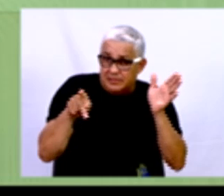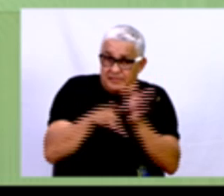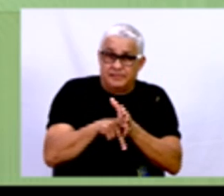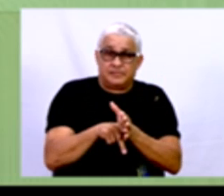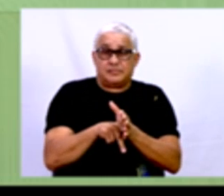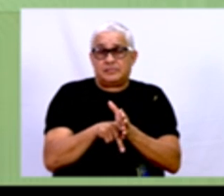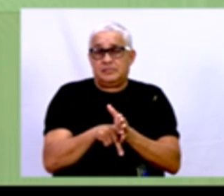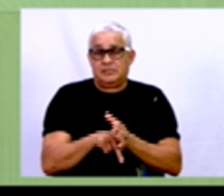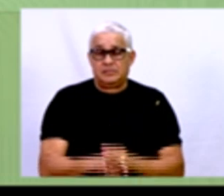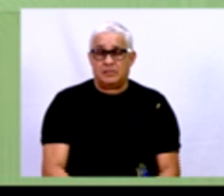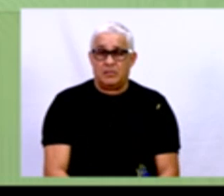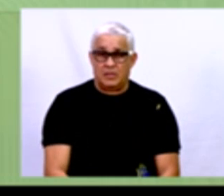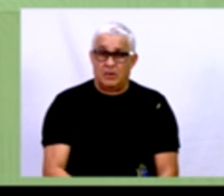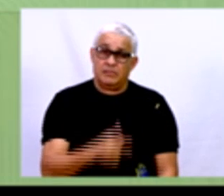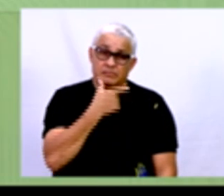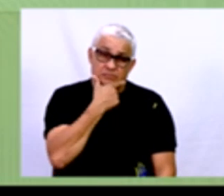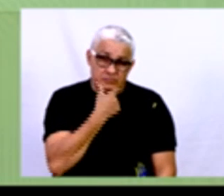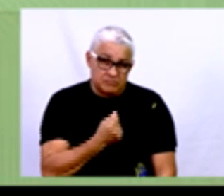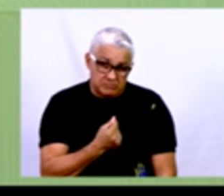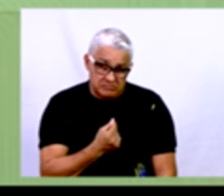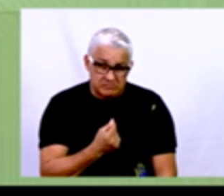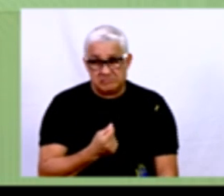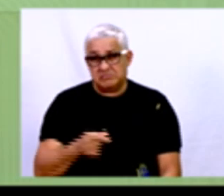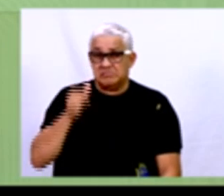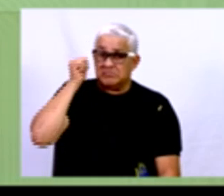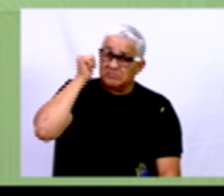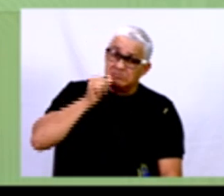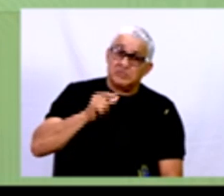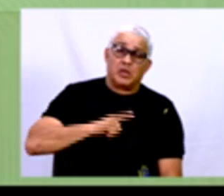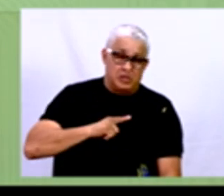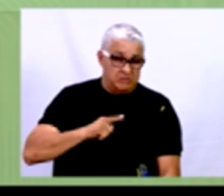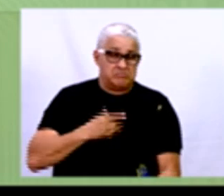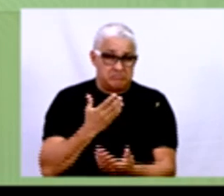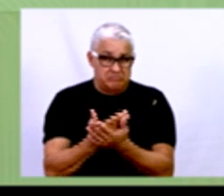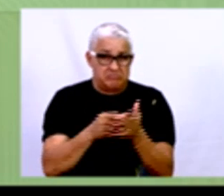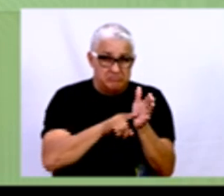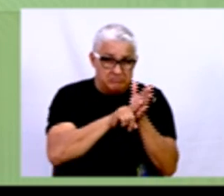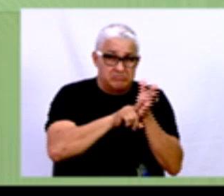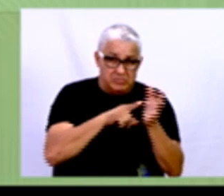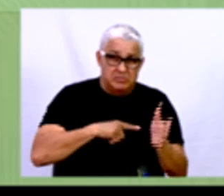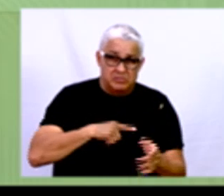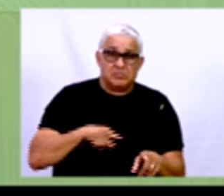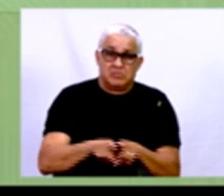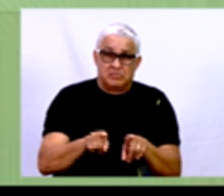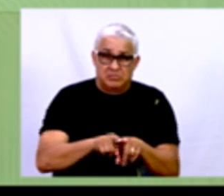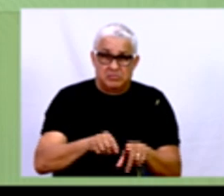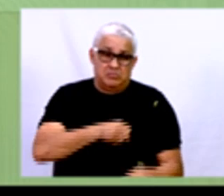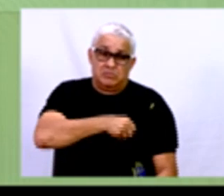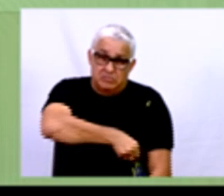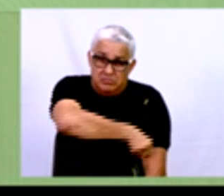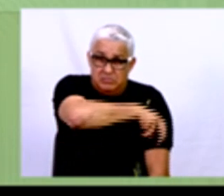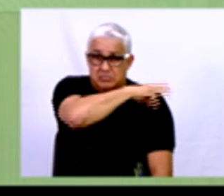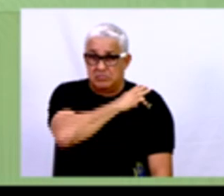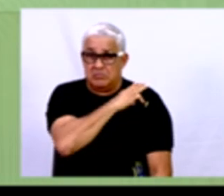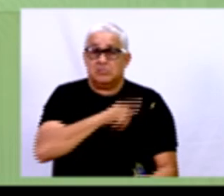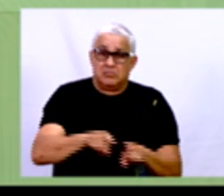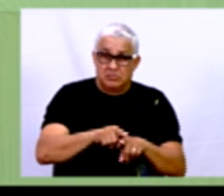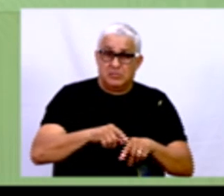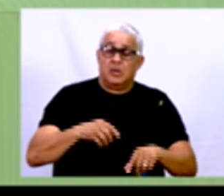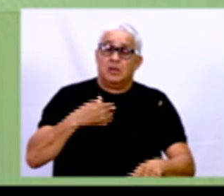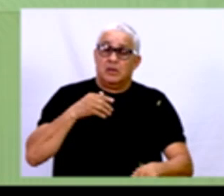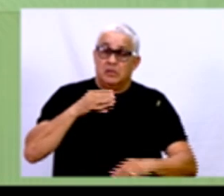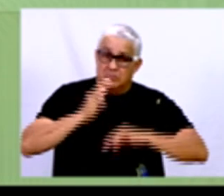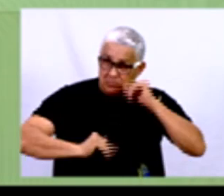né? dos homens, outros das mulheres, tem até estudo que comprova isso. Grau de escolaridade, a profissão,